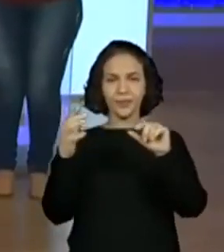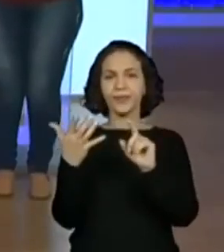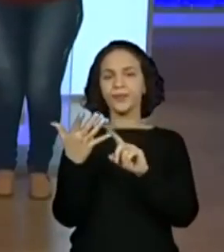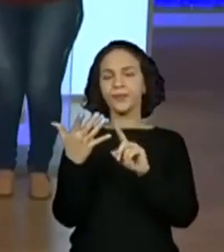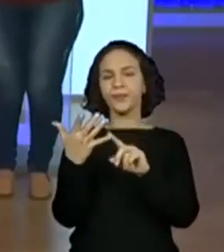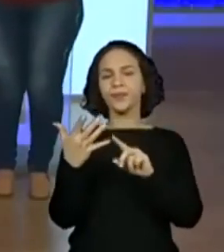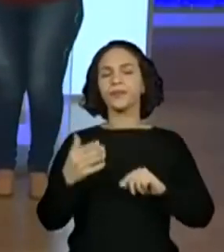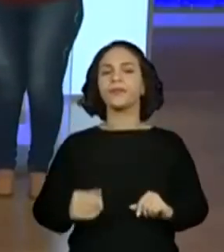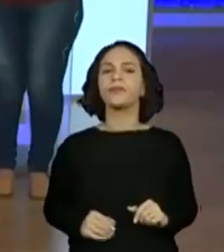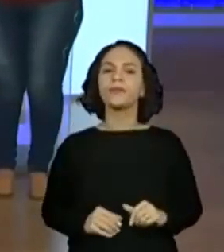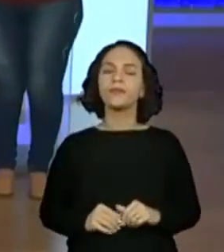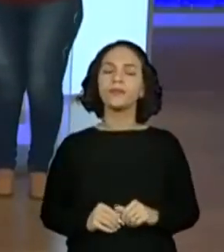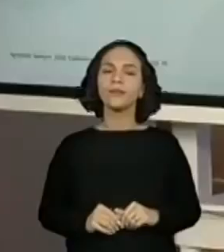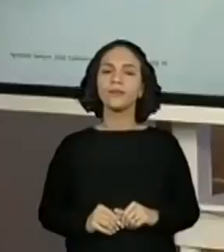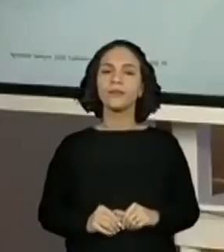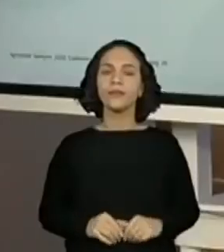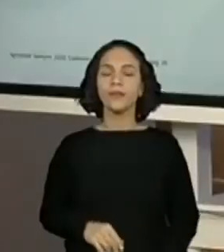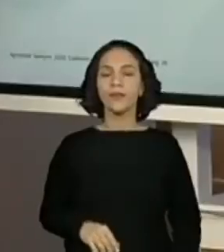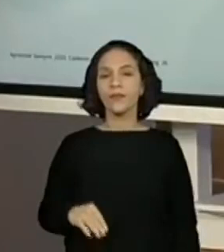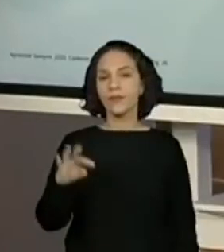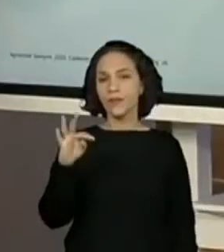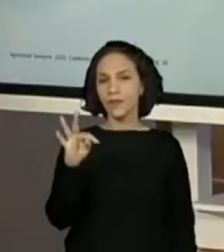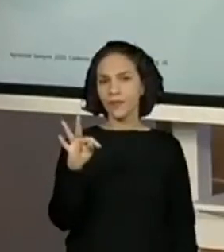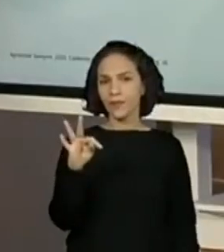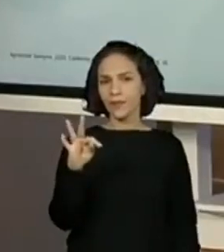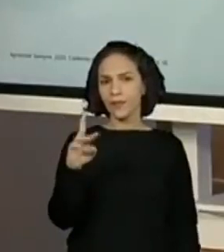vão registrar